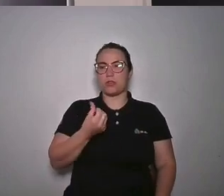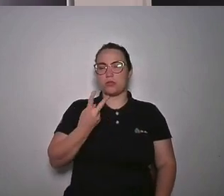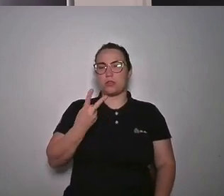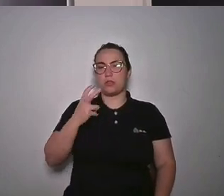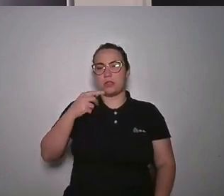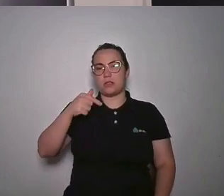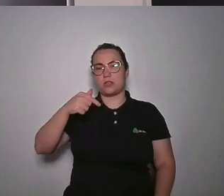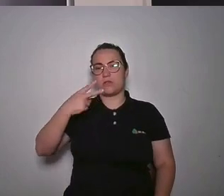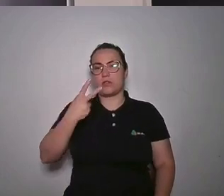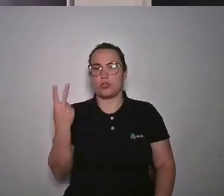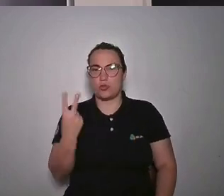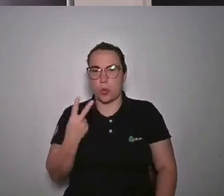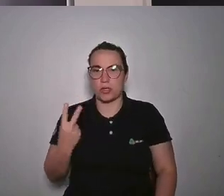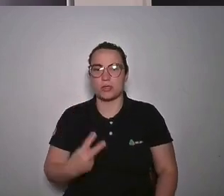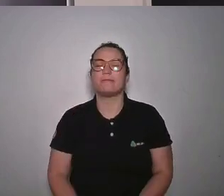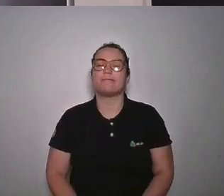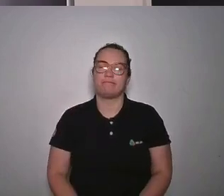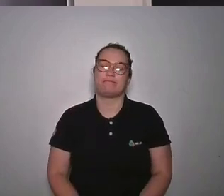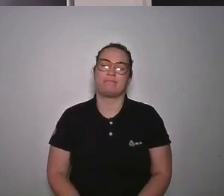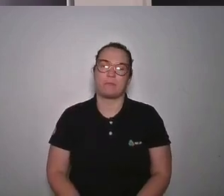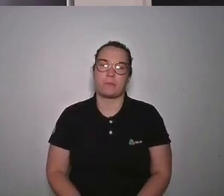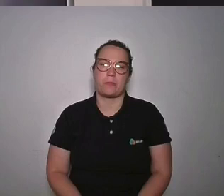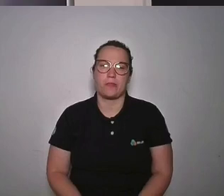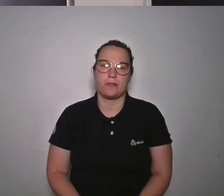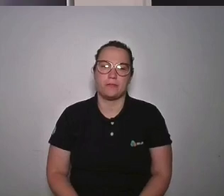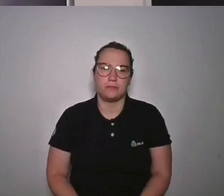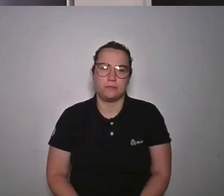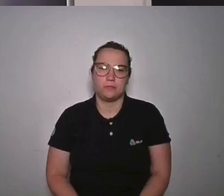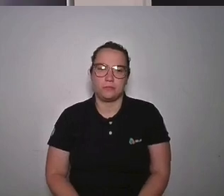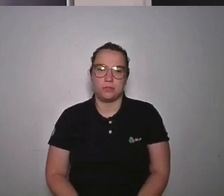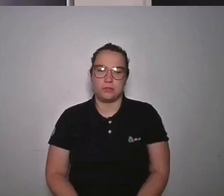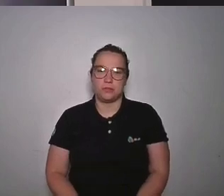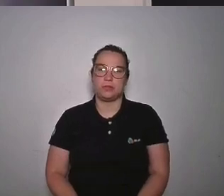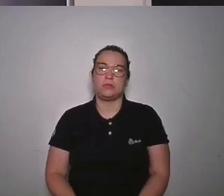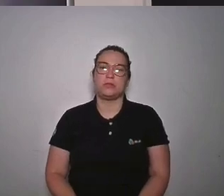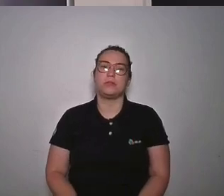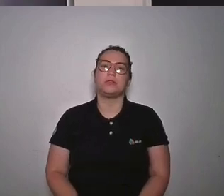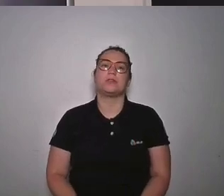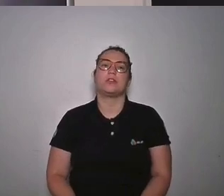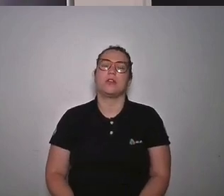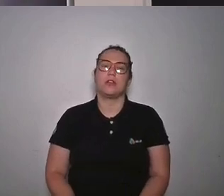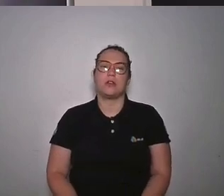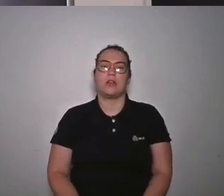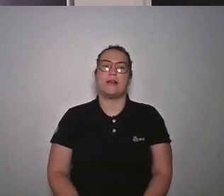96.257.722. Na despesa de capital, na onde tem lá os